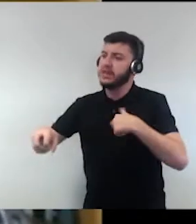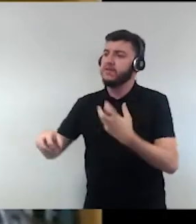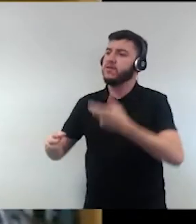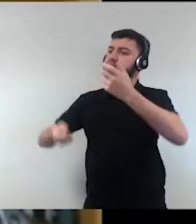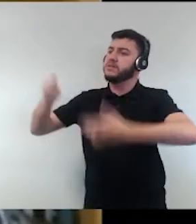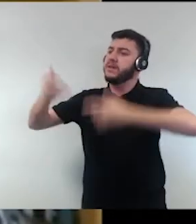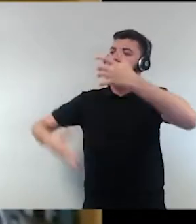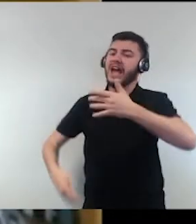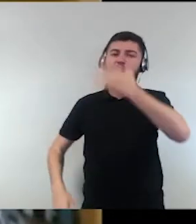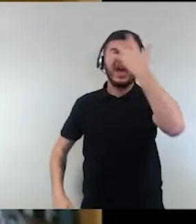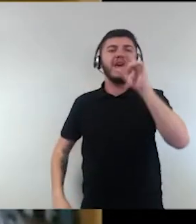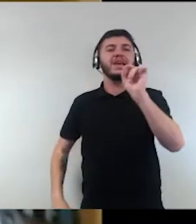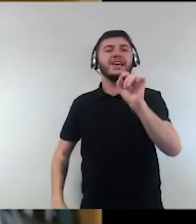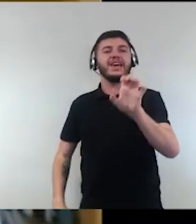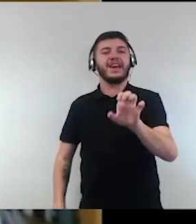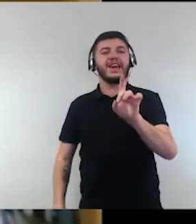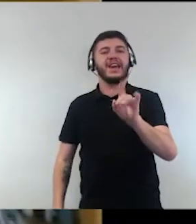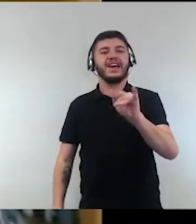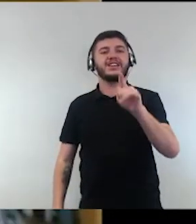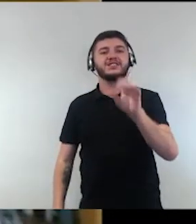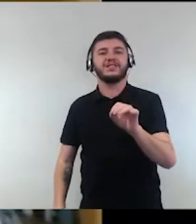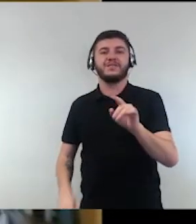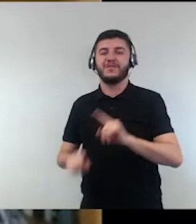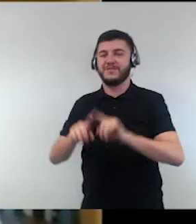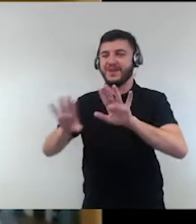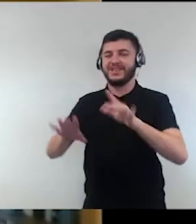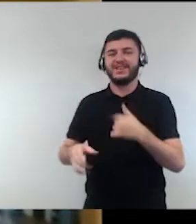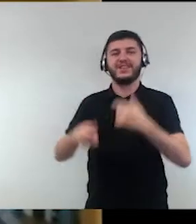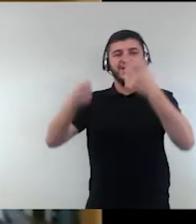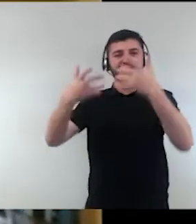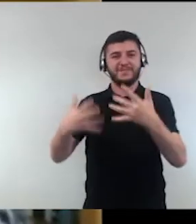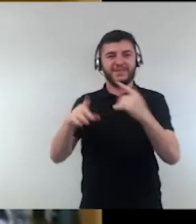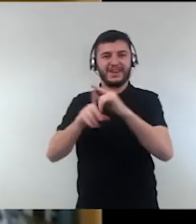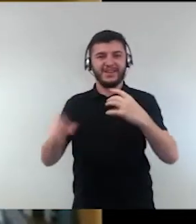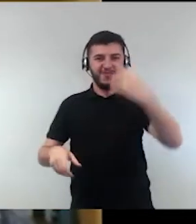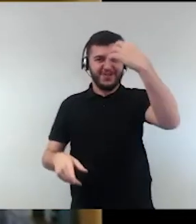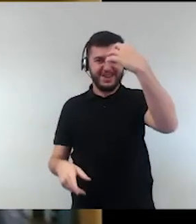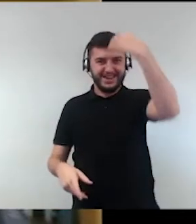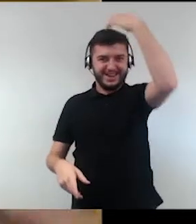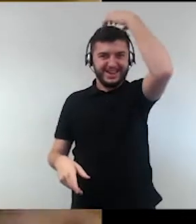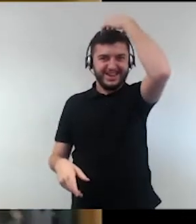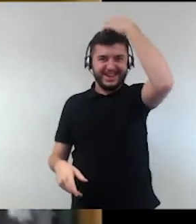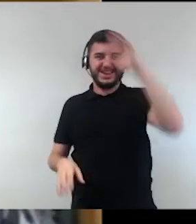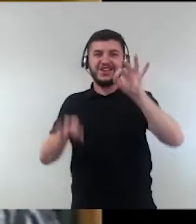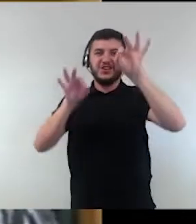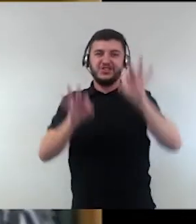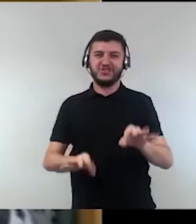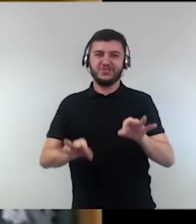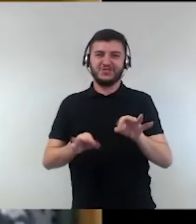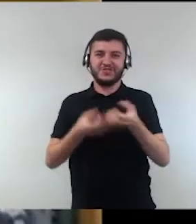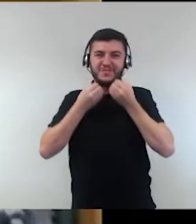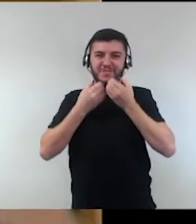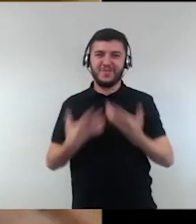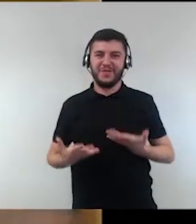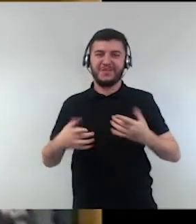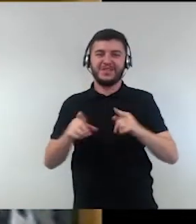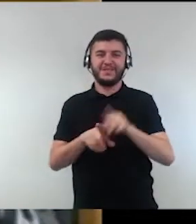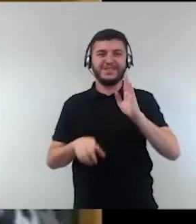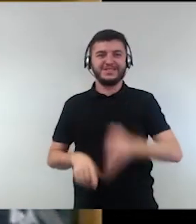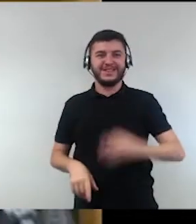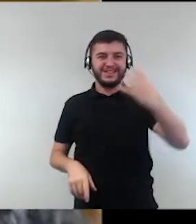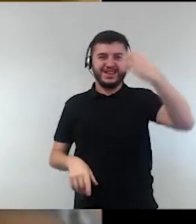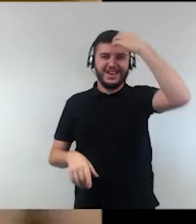aquele casal a história do rei justo e bom, da investigação que esse rei fez em busca